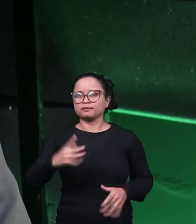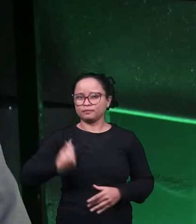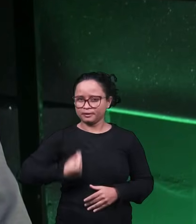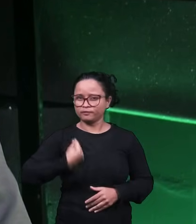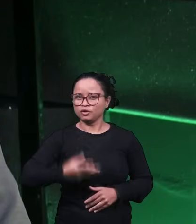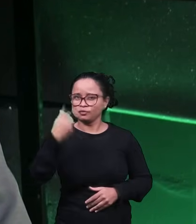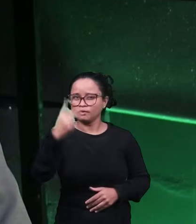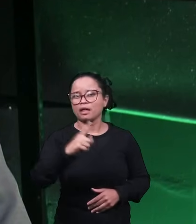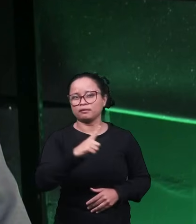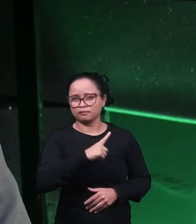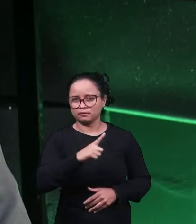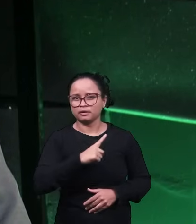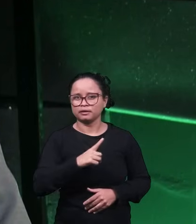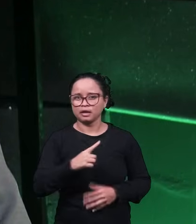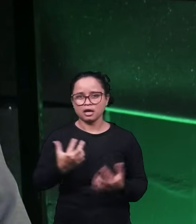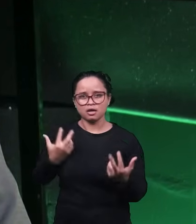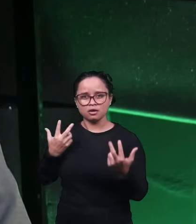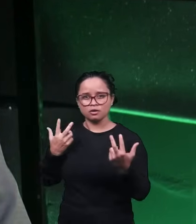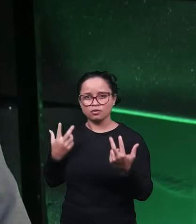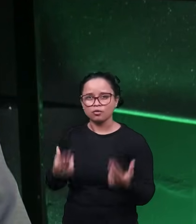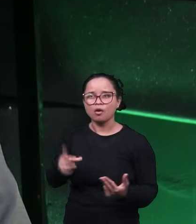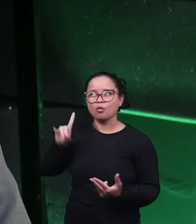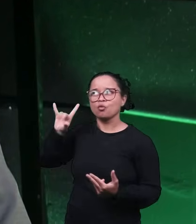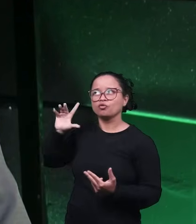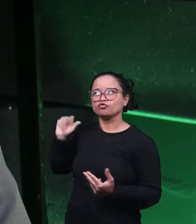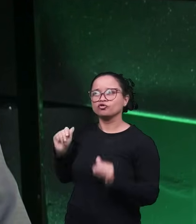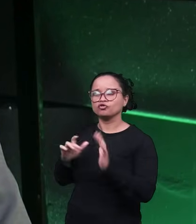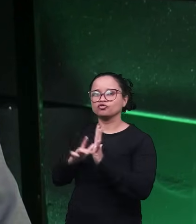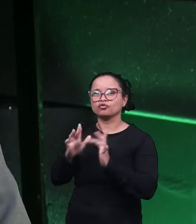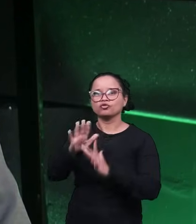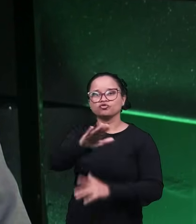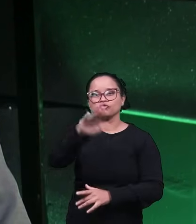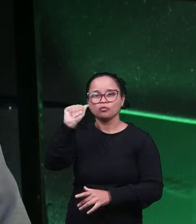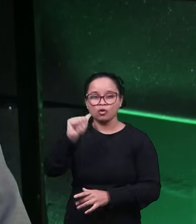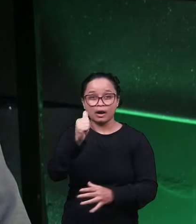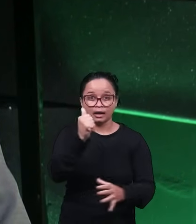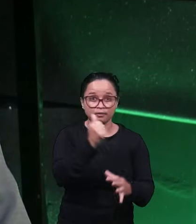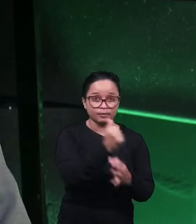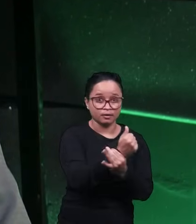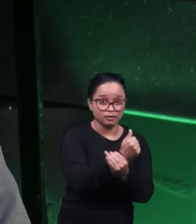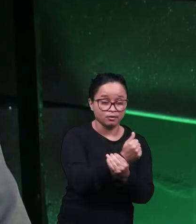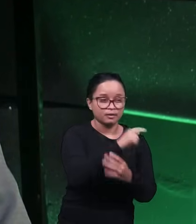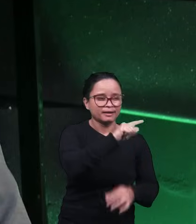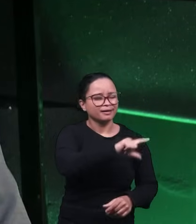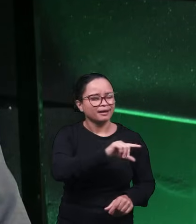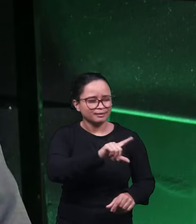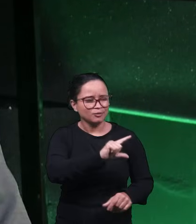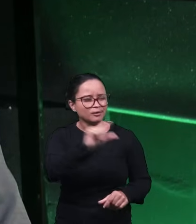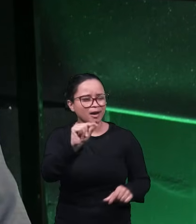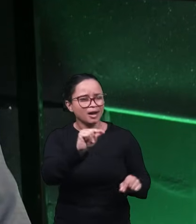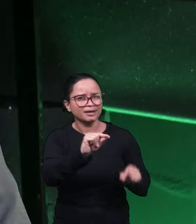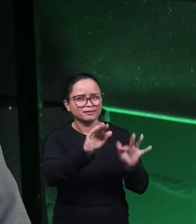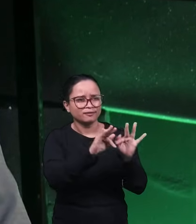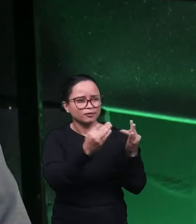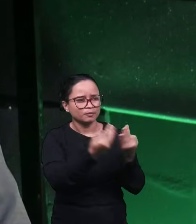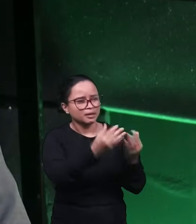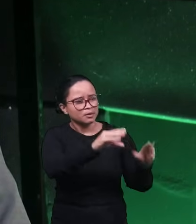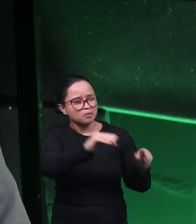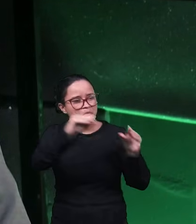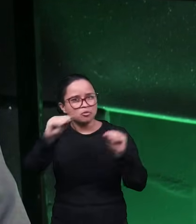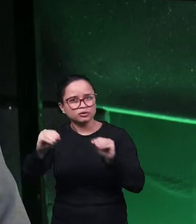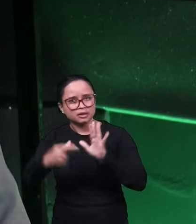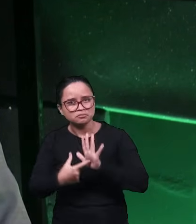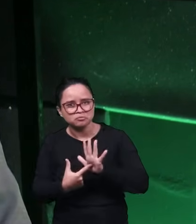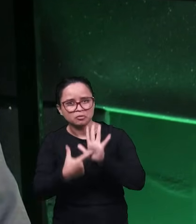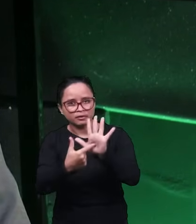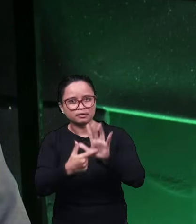Da mesma maneira que um dia o Senhor chamou a Abrão ali, sai da tua terra, da tua parentela, da casa de teu pai, eu vou te mostrar uma